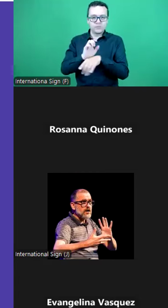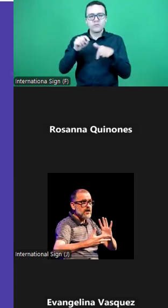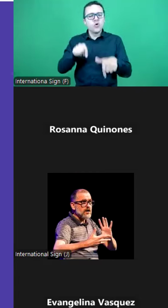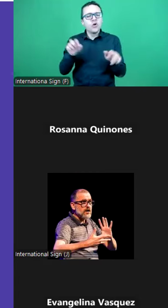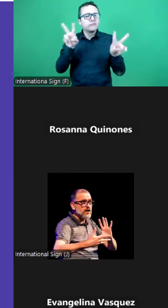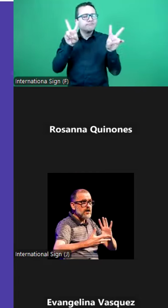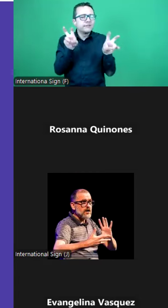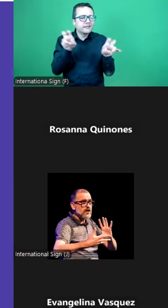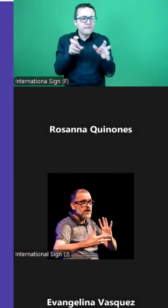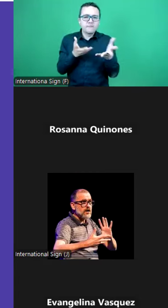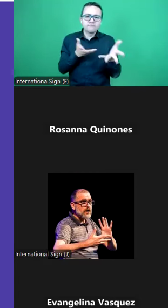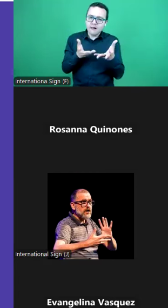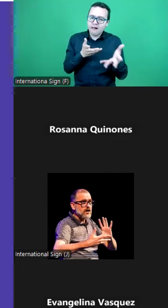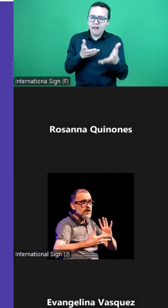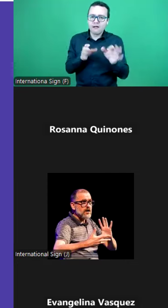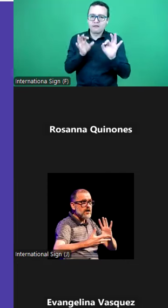de hoje é